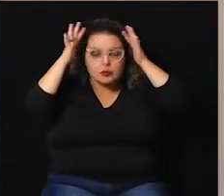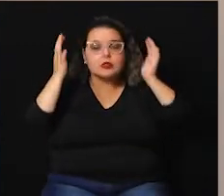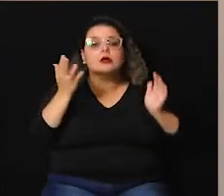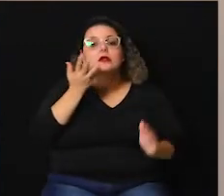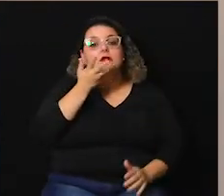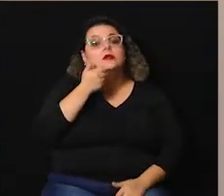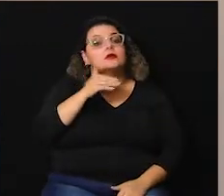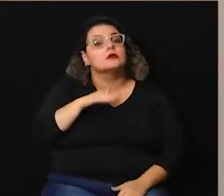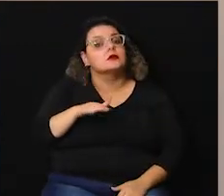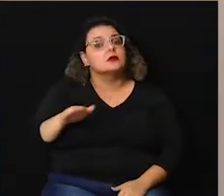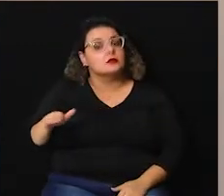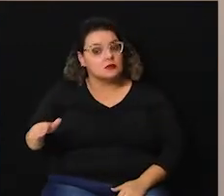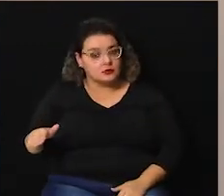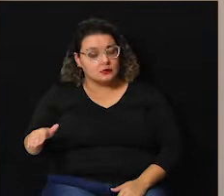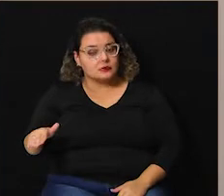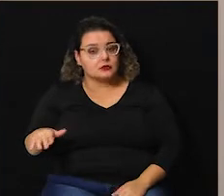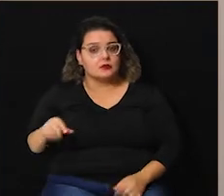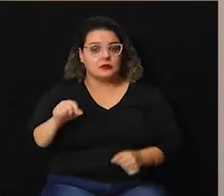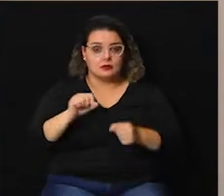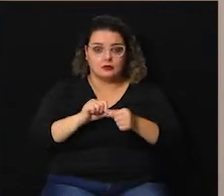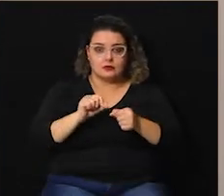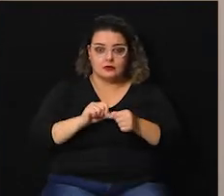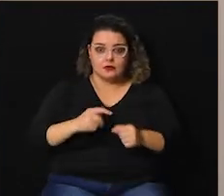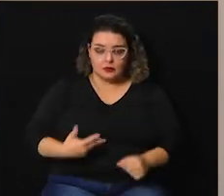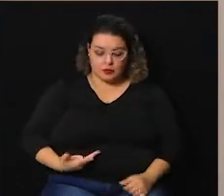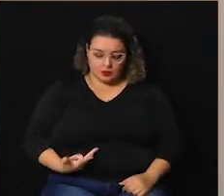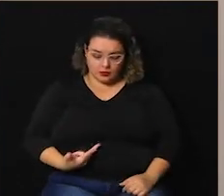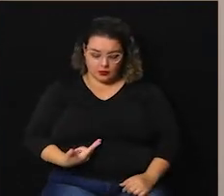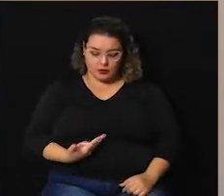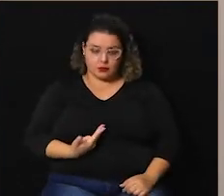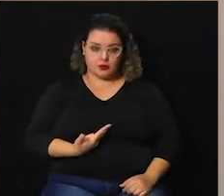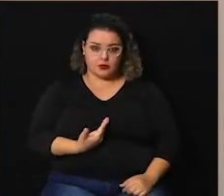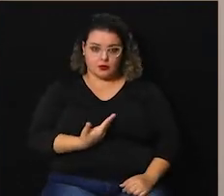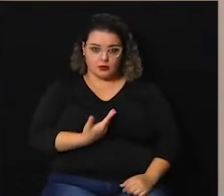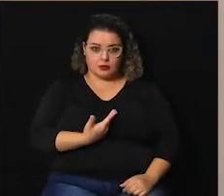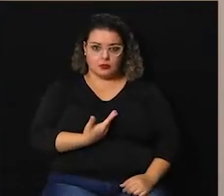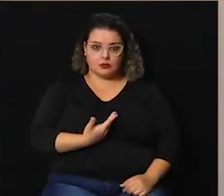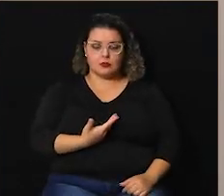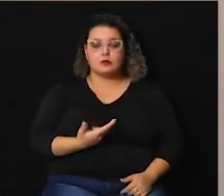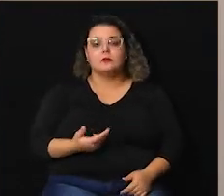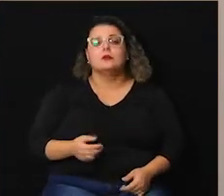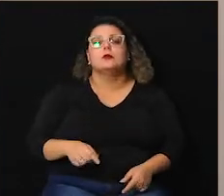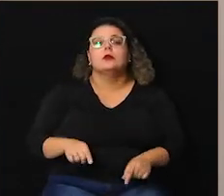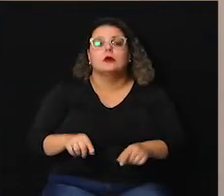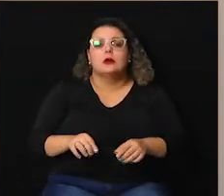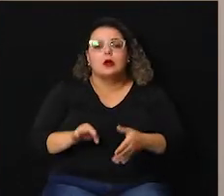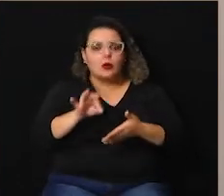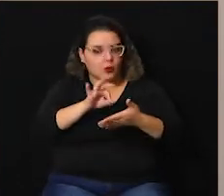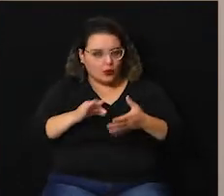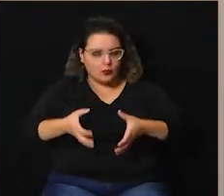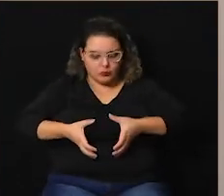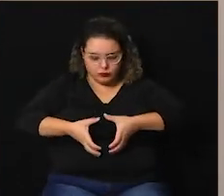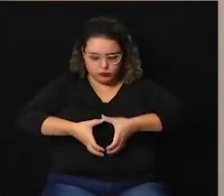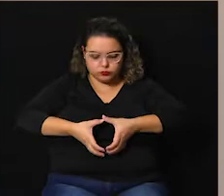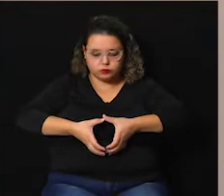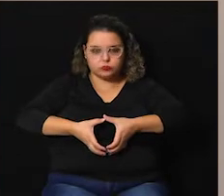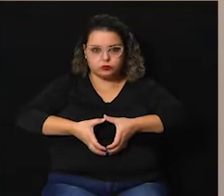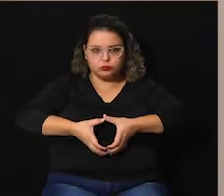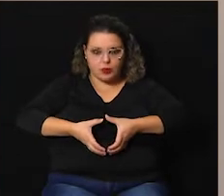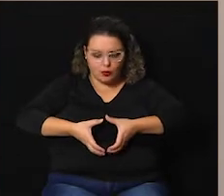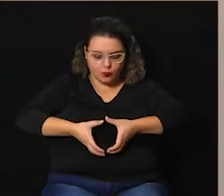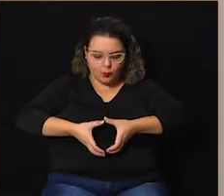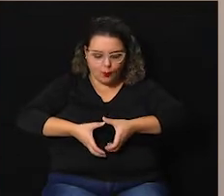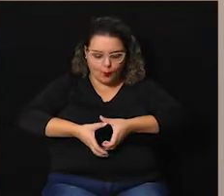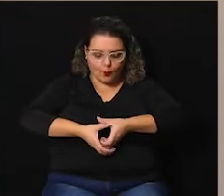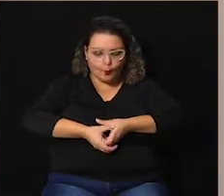As pessoas que passam por cirurgia bariátrica, aquela correção do estômago, onde ele é